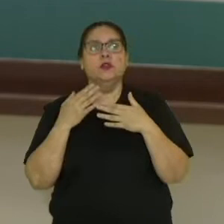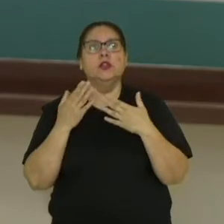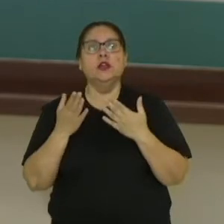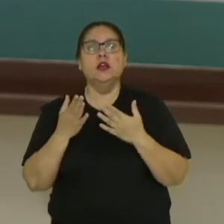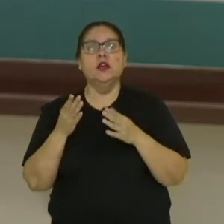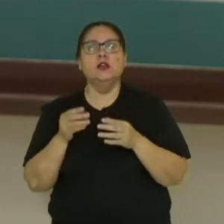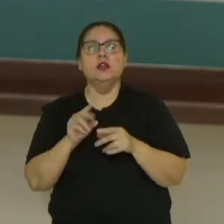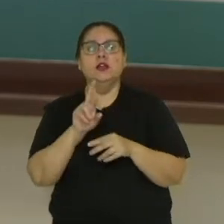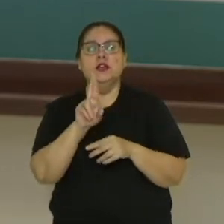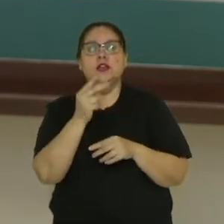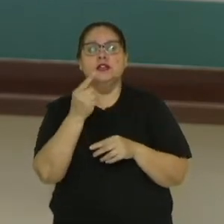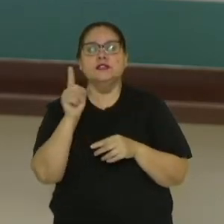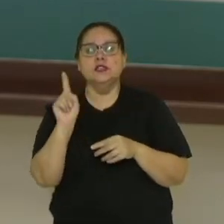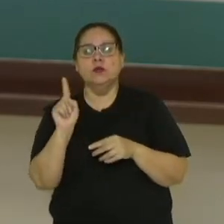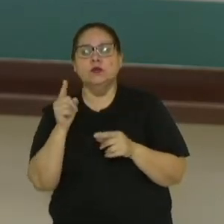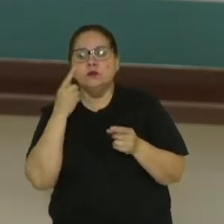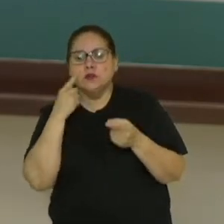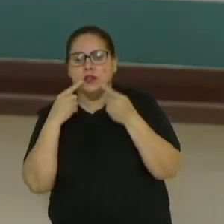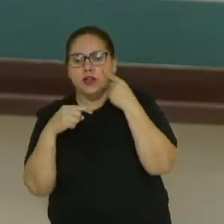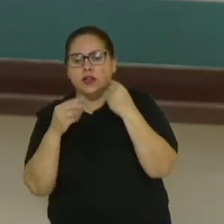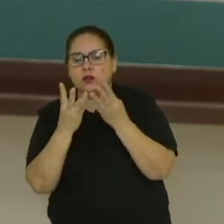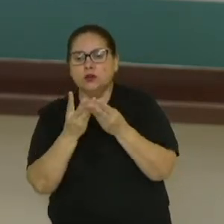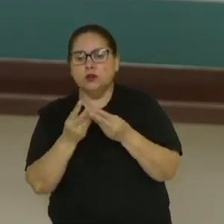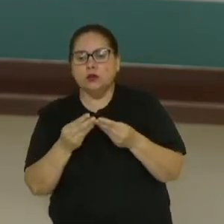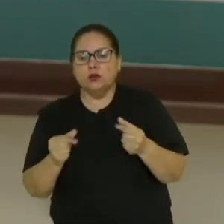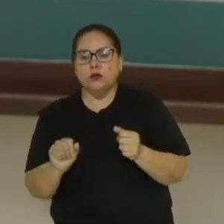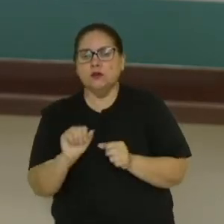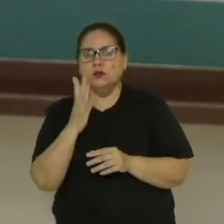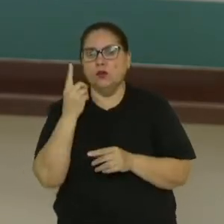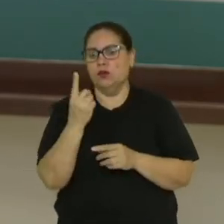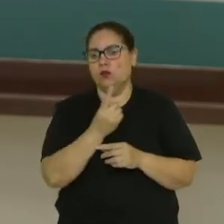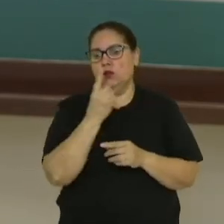E a reação de análise ou decomposição? Acontece